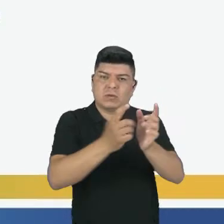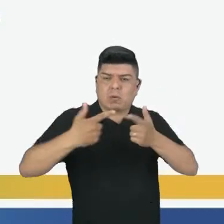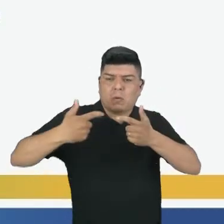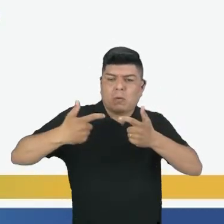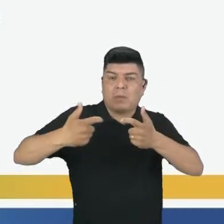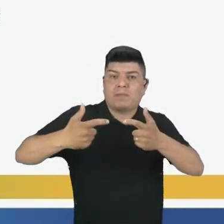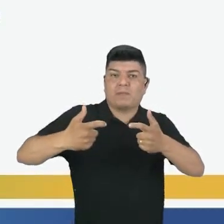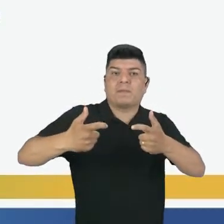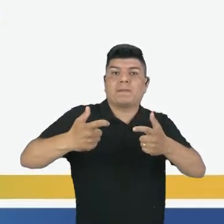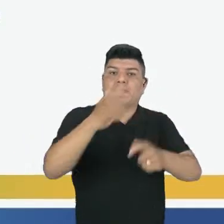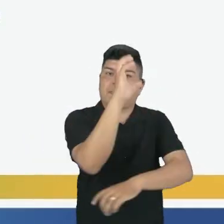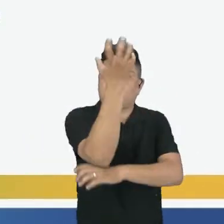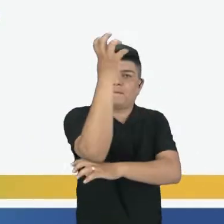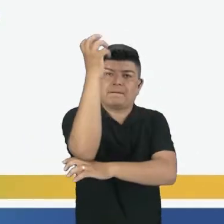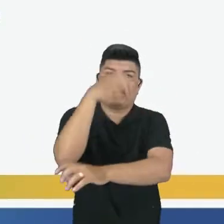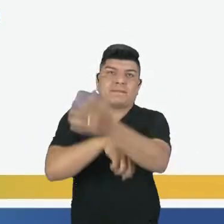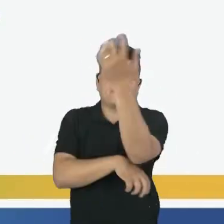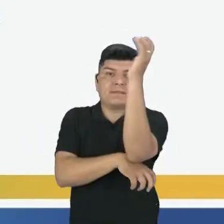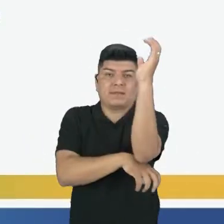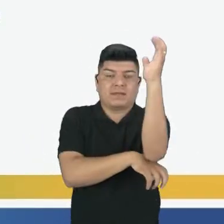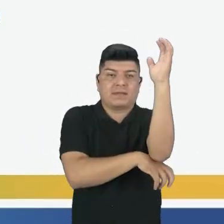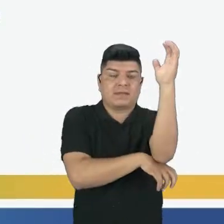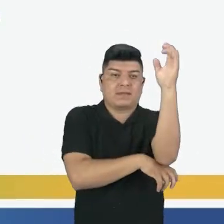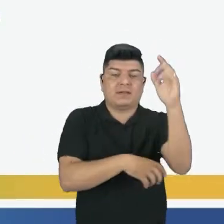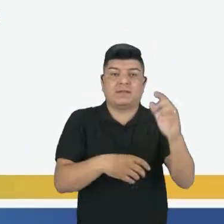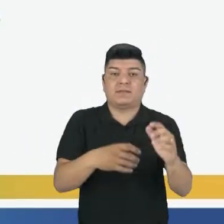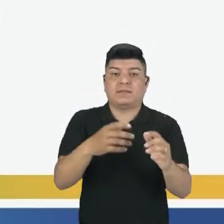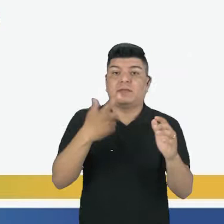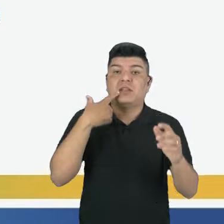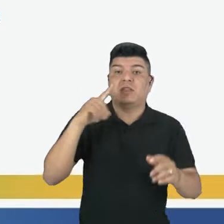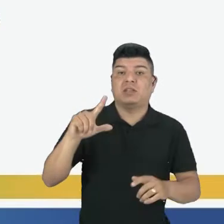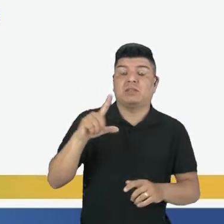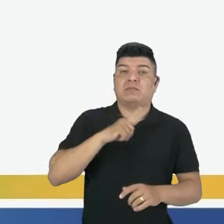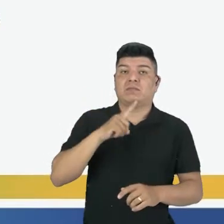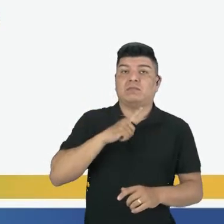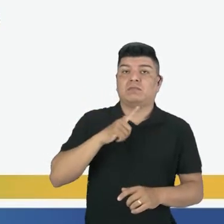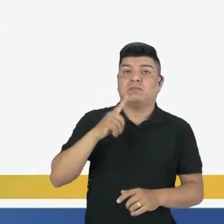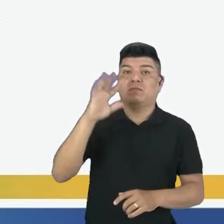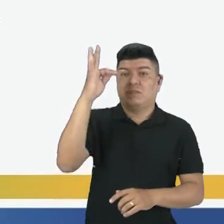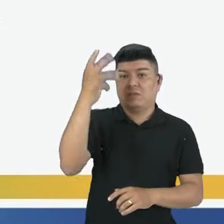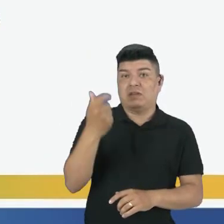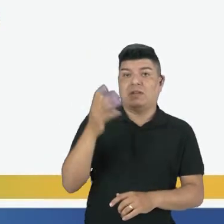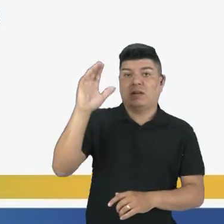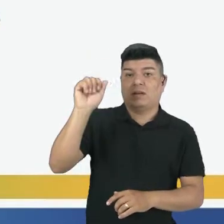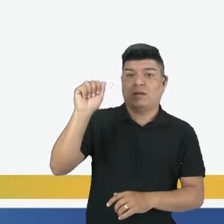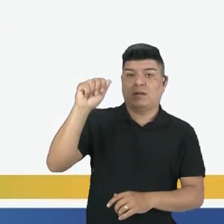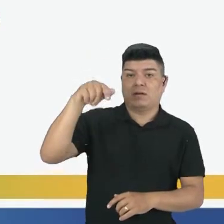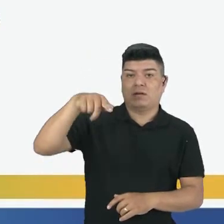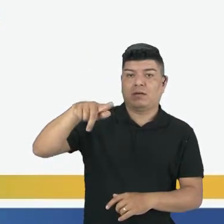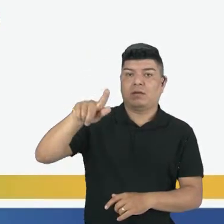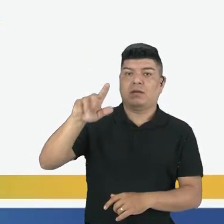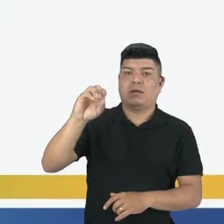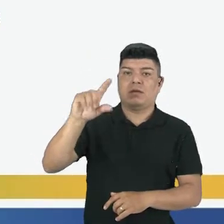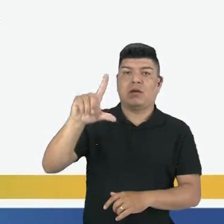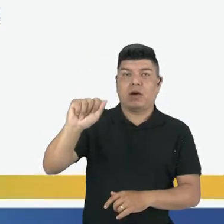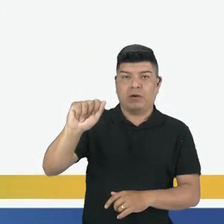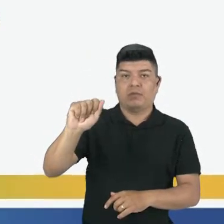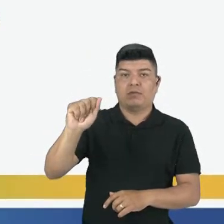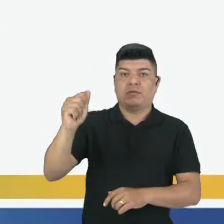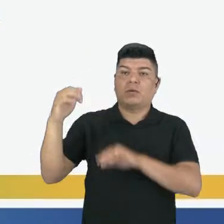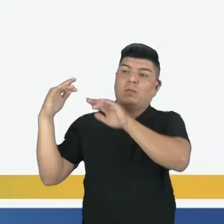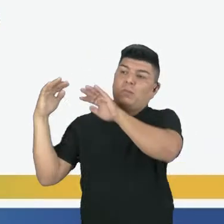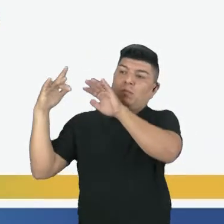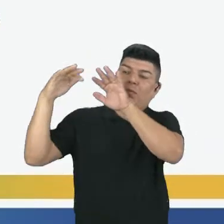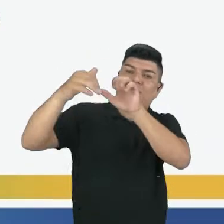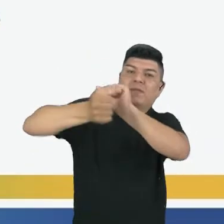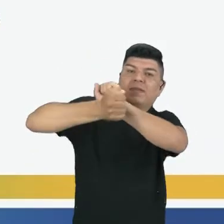por diversos povos da região de Angola, local onde vieram muitos dos escravos africanos que foram